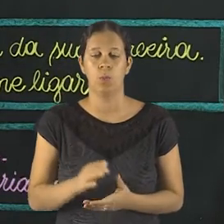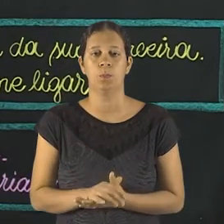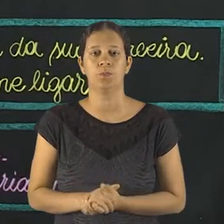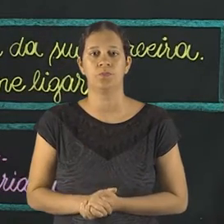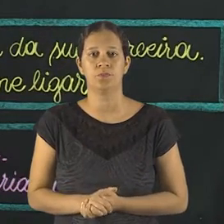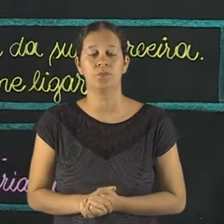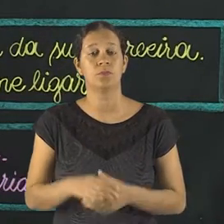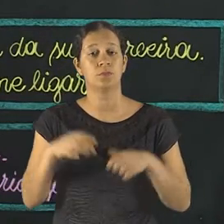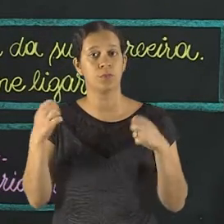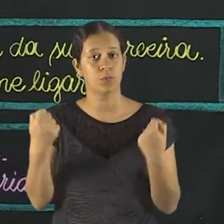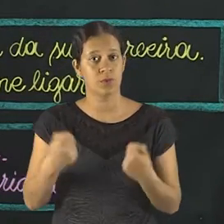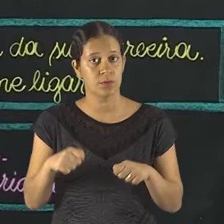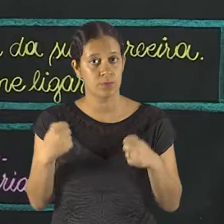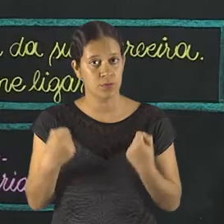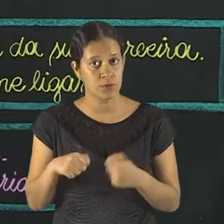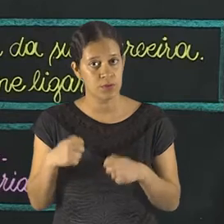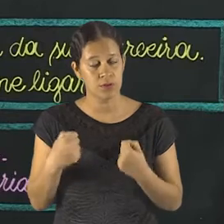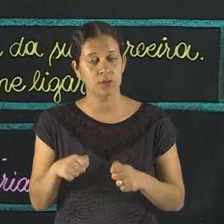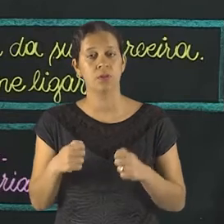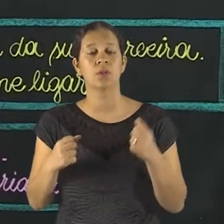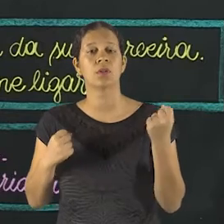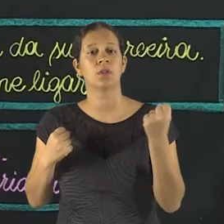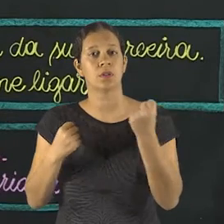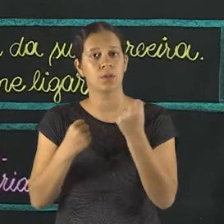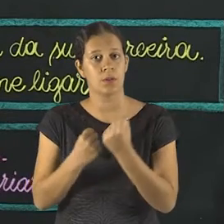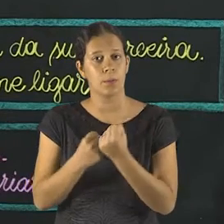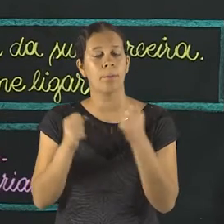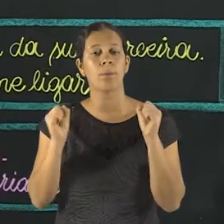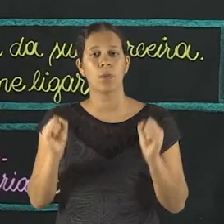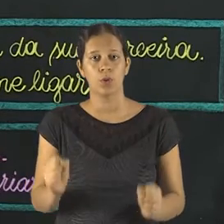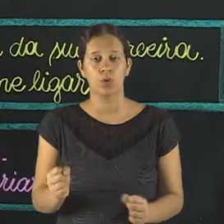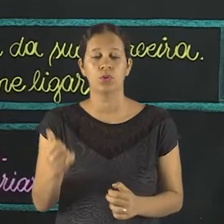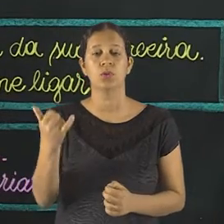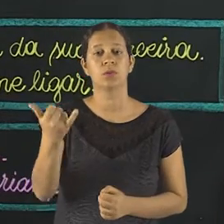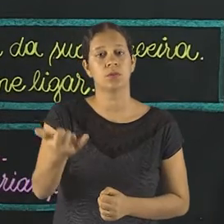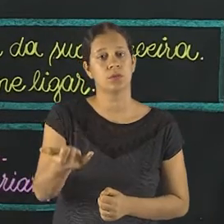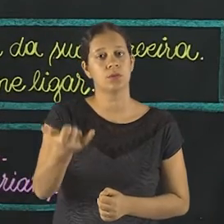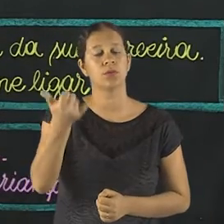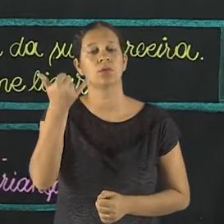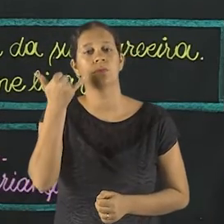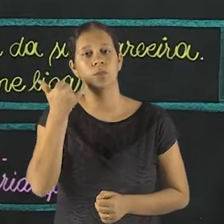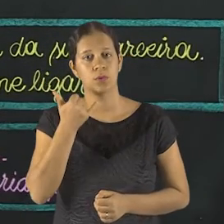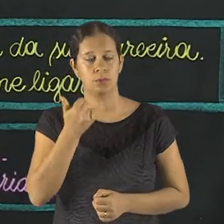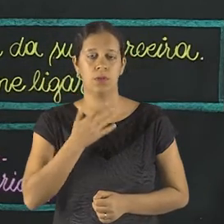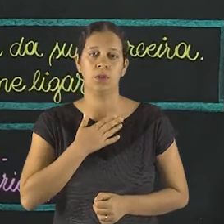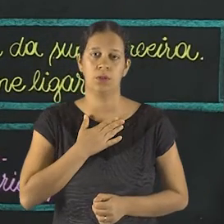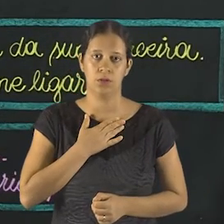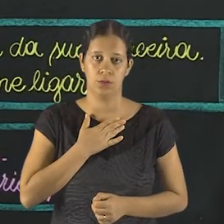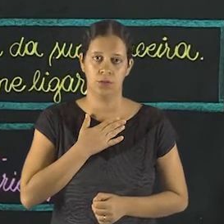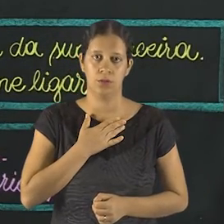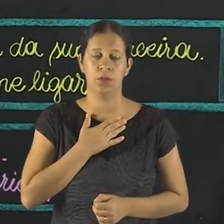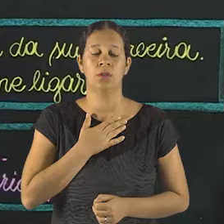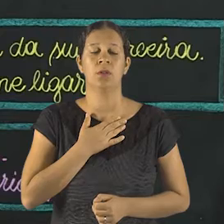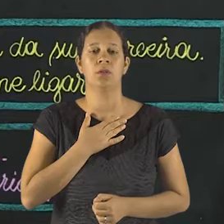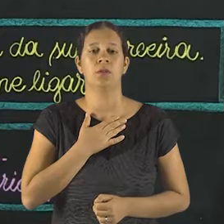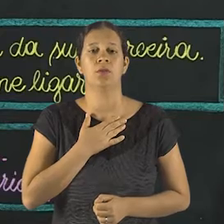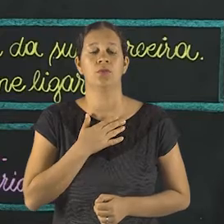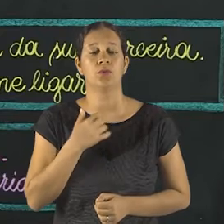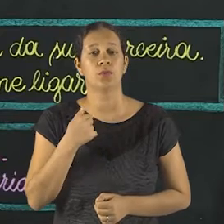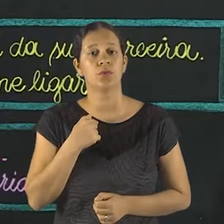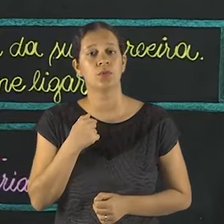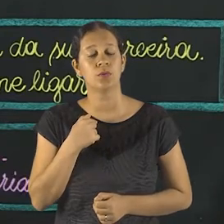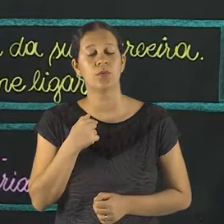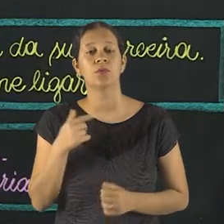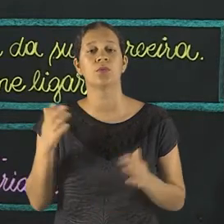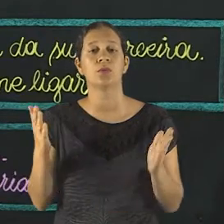principal. Precisando de apoio, pode me ligar. Precisando de apoio, pode me ligar. Ou seja,